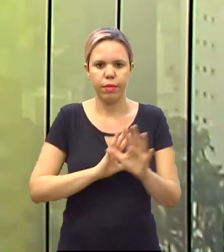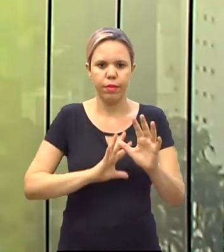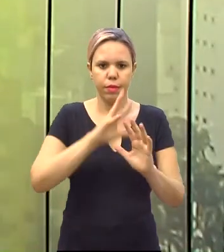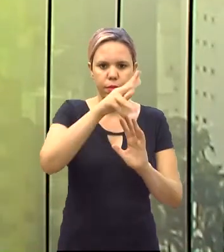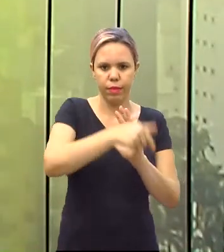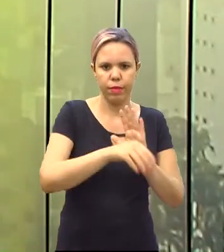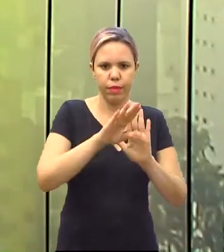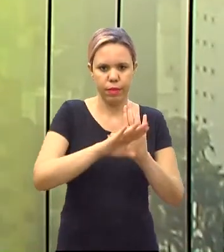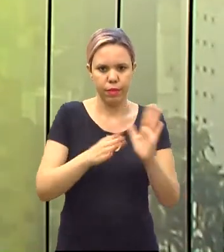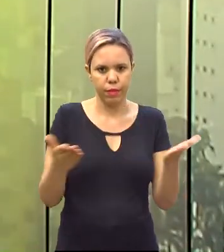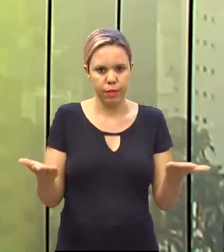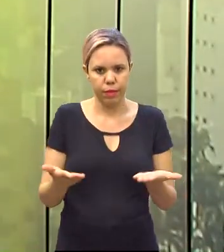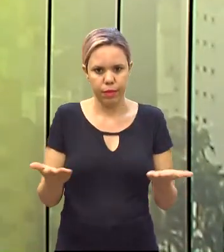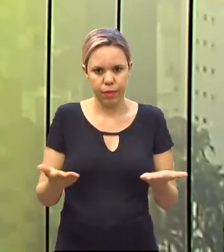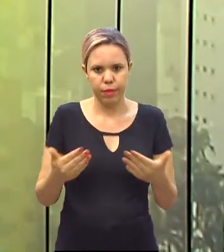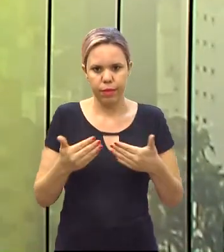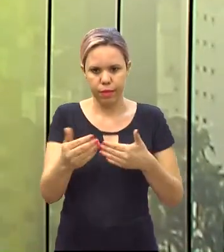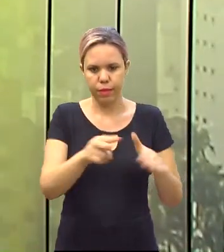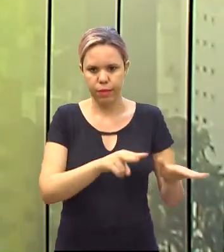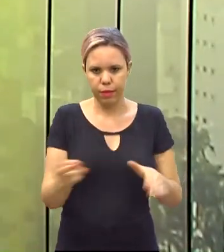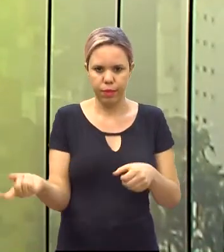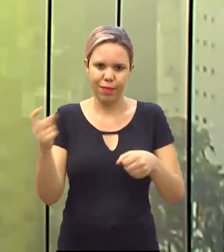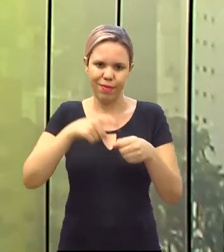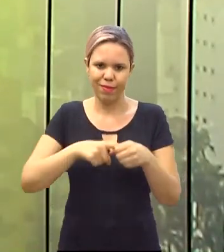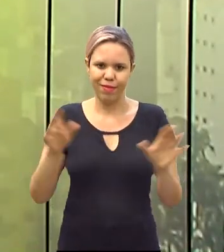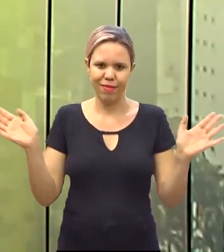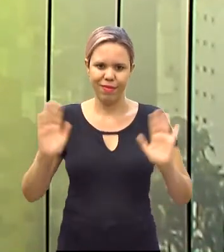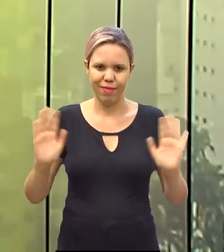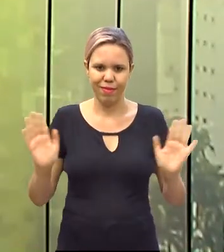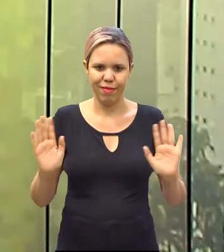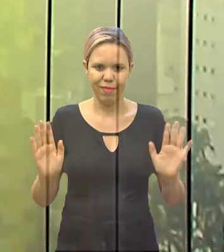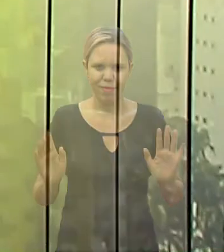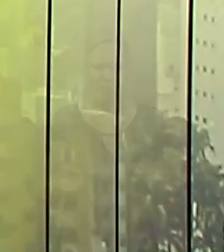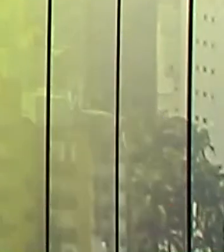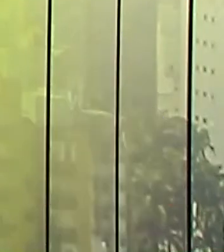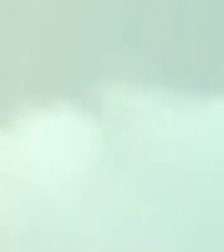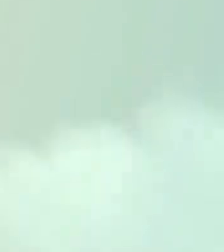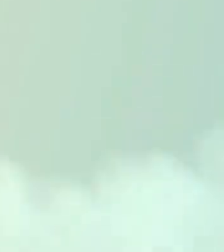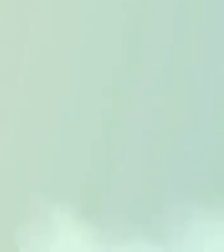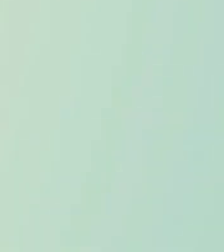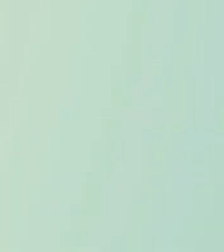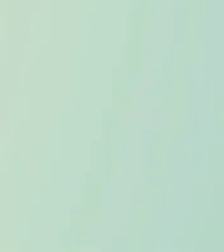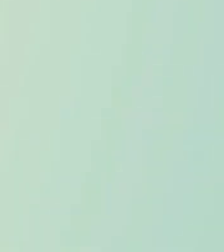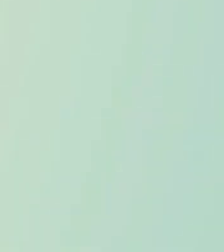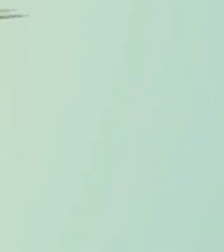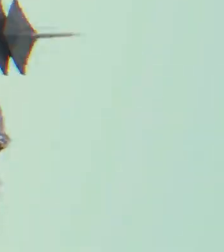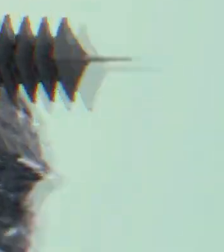encerramos o Giro Ambiental de hoje e semana que vem estaremos de volta. Até lá!